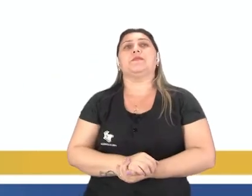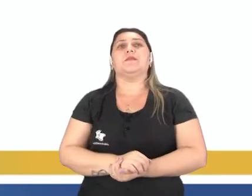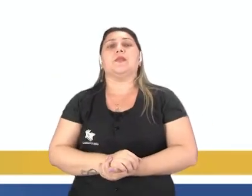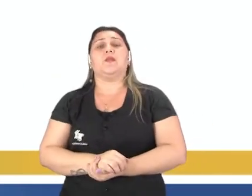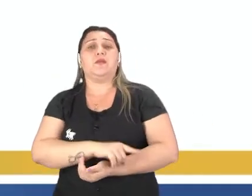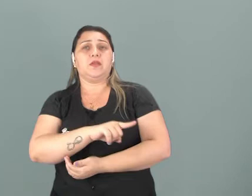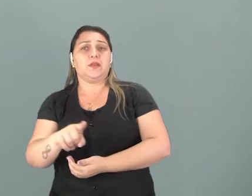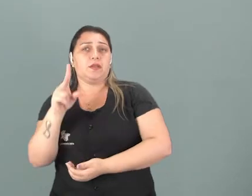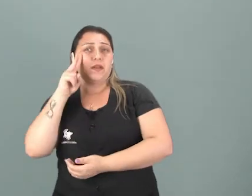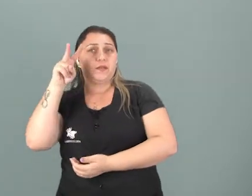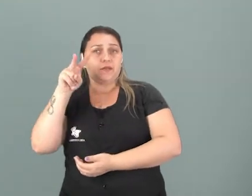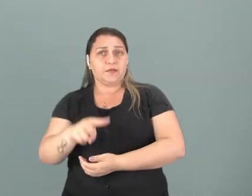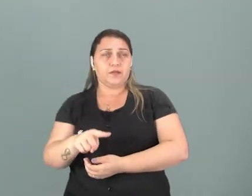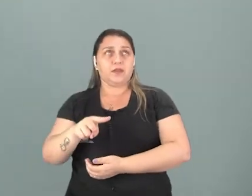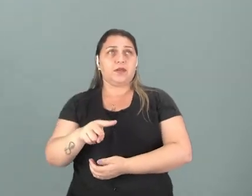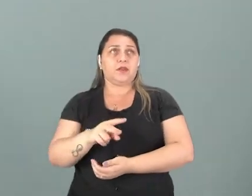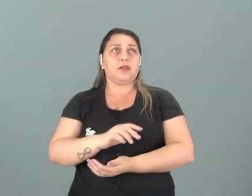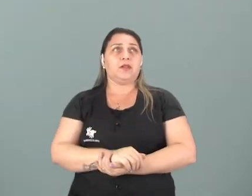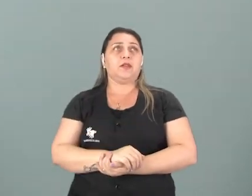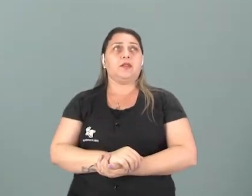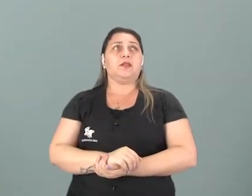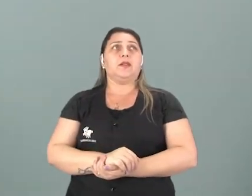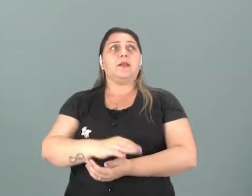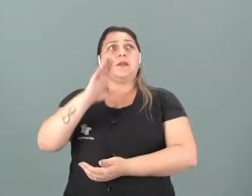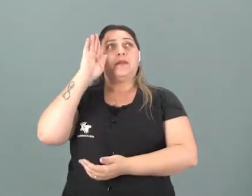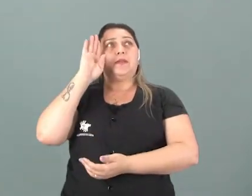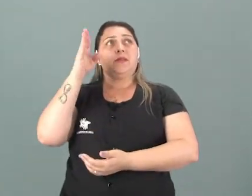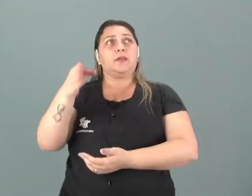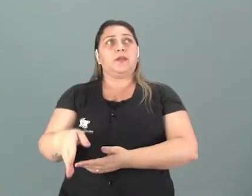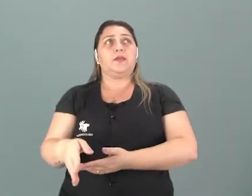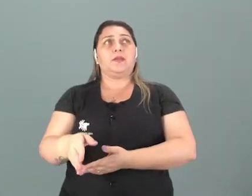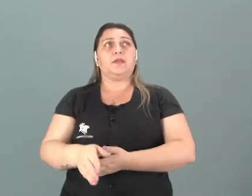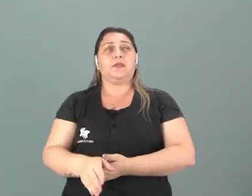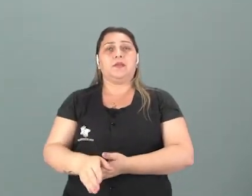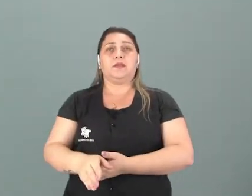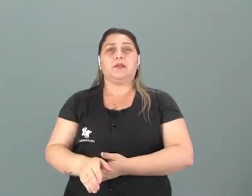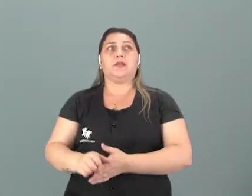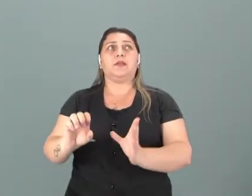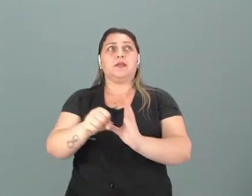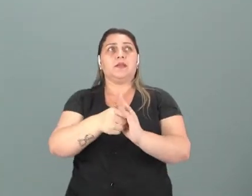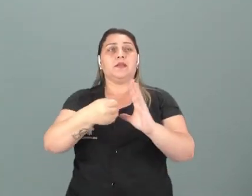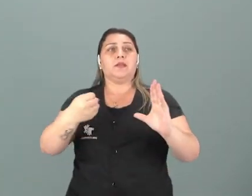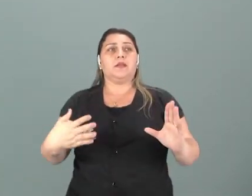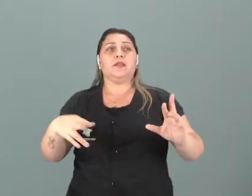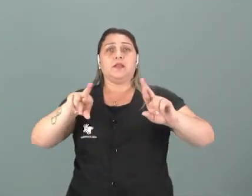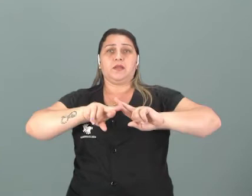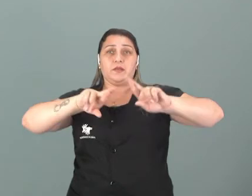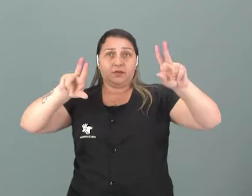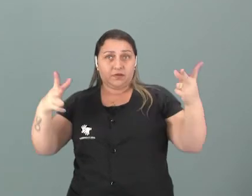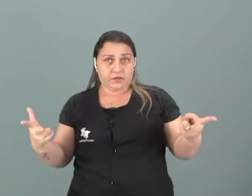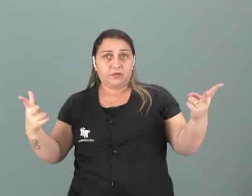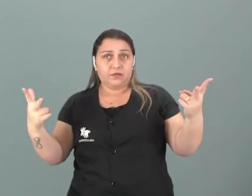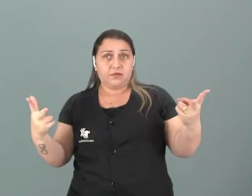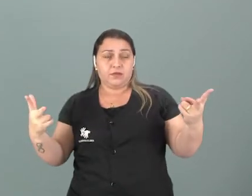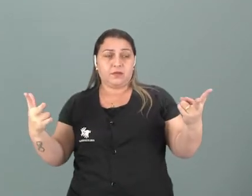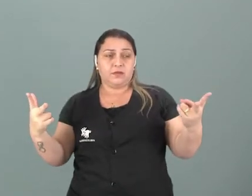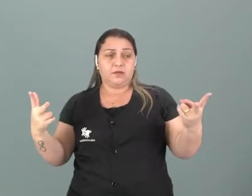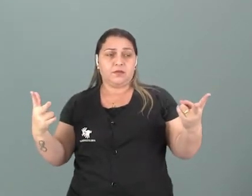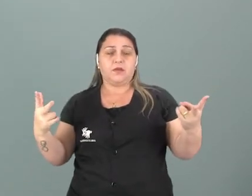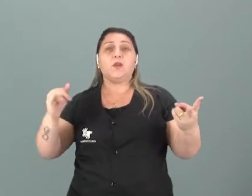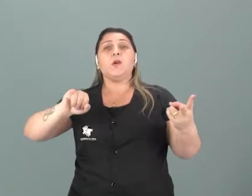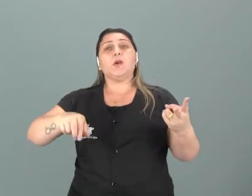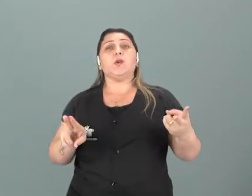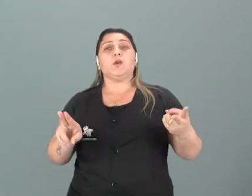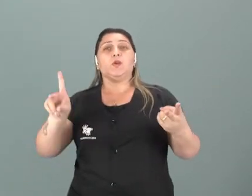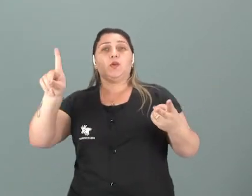como vocês podem ver, uma das principais características da diferença do judô e o jiu-jitsu é que o